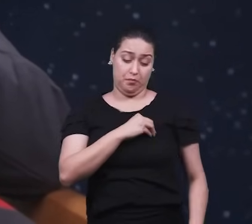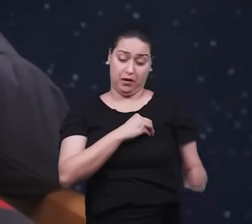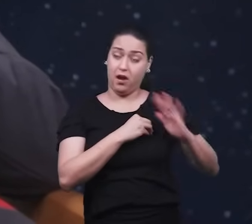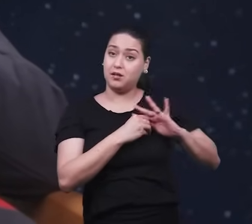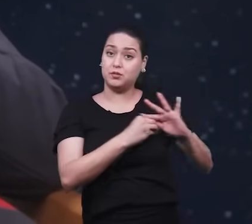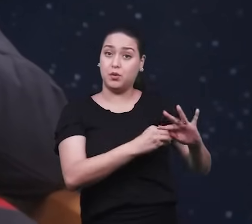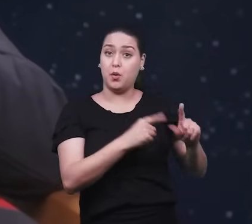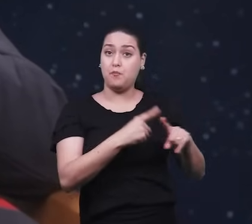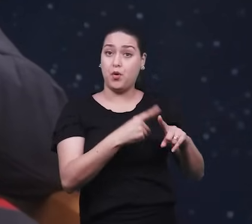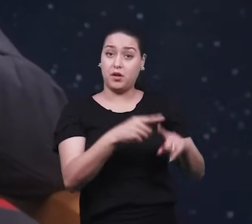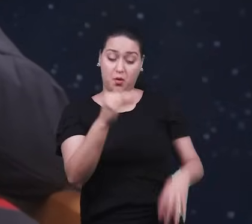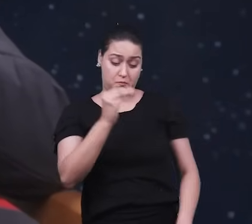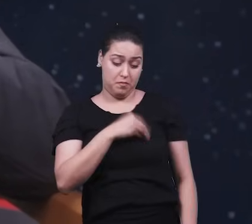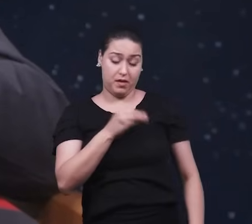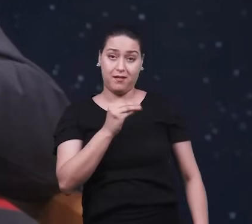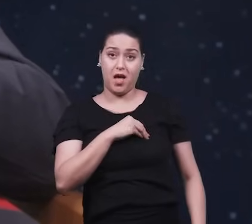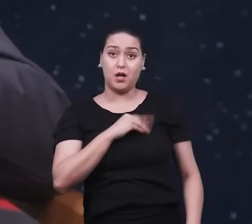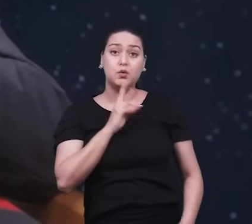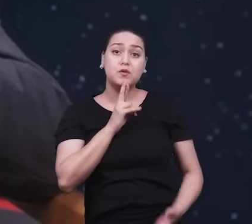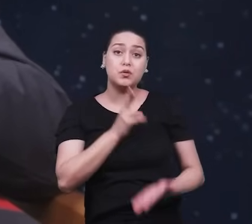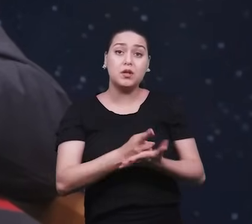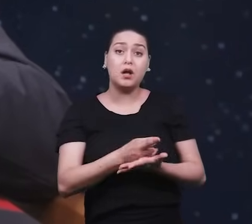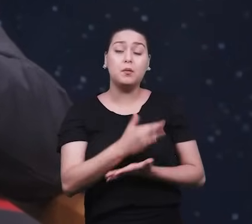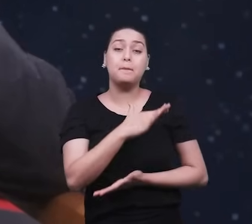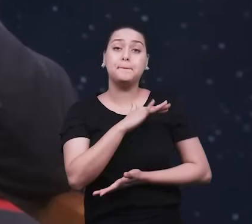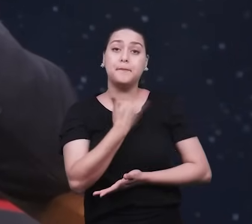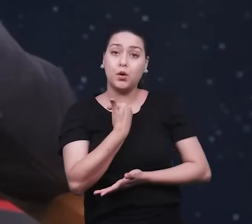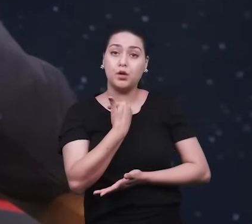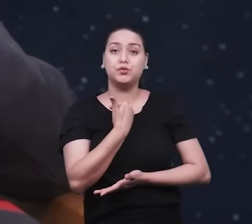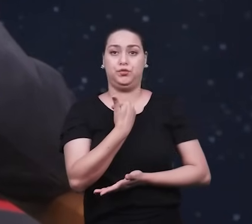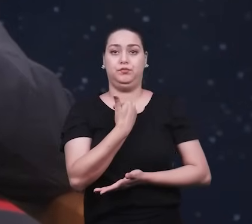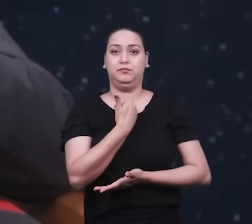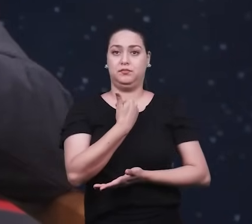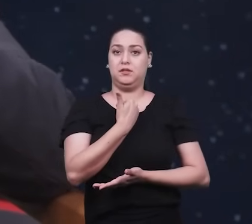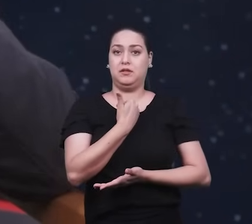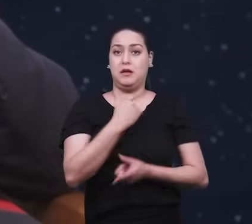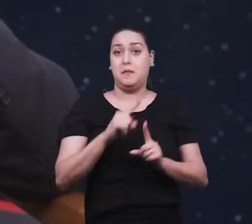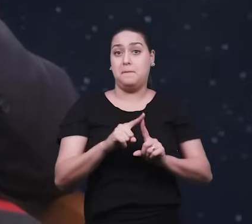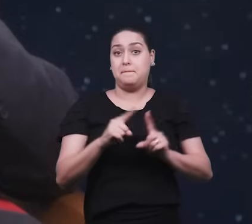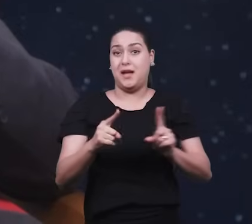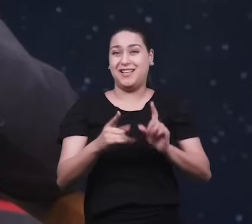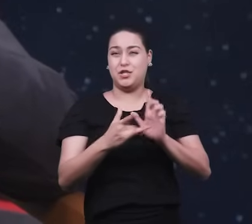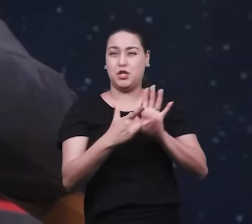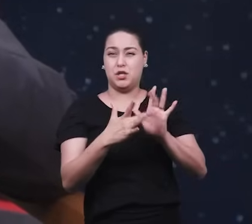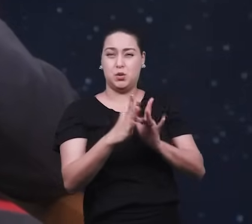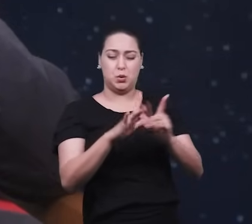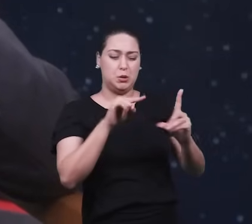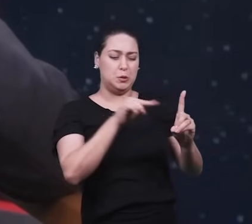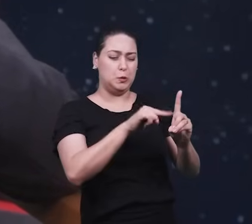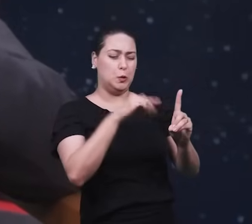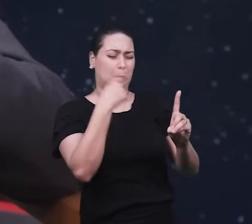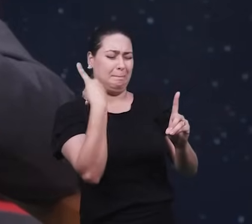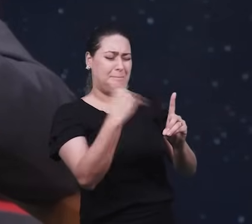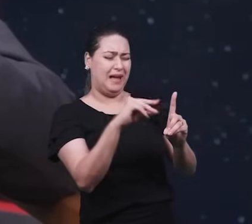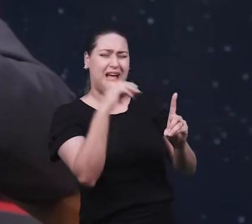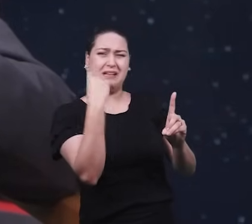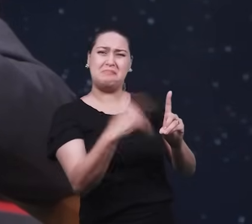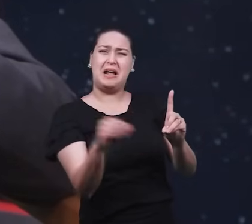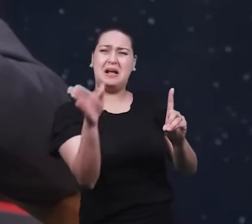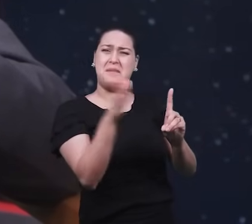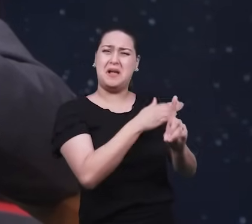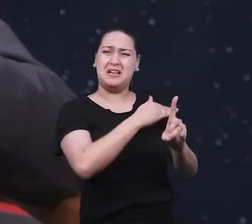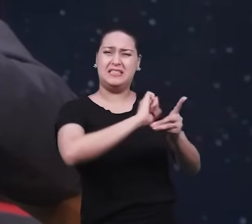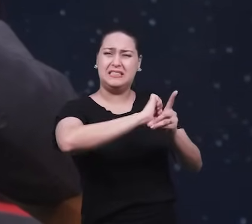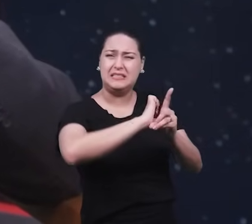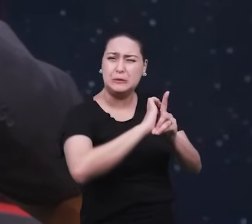e que era mortal. Ela nos levaria à morte. Havia uma sentença de morte sobre nós. Mas ele foi ferido, ele foi esmagado.